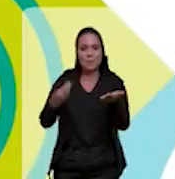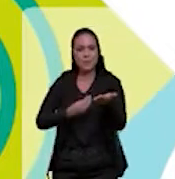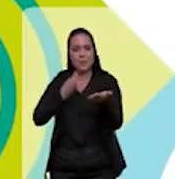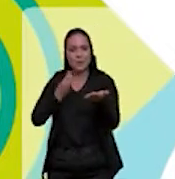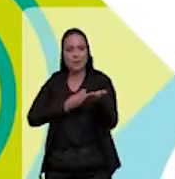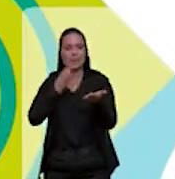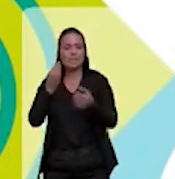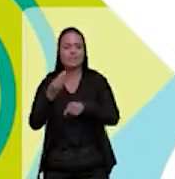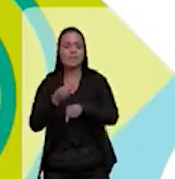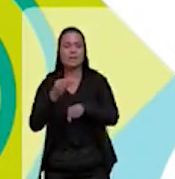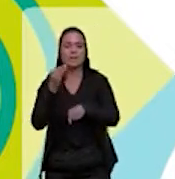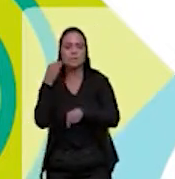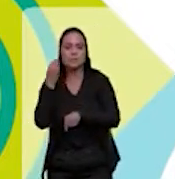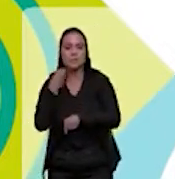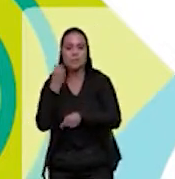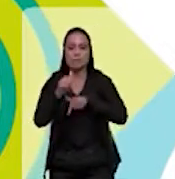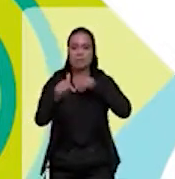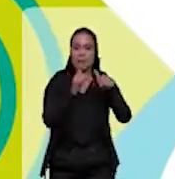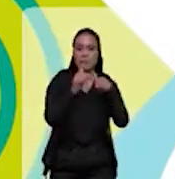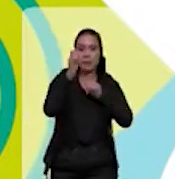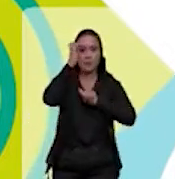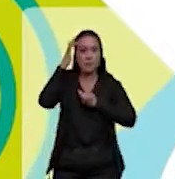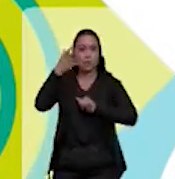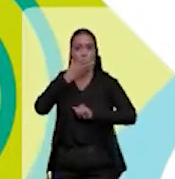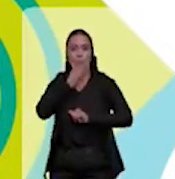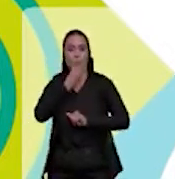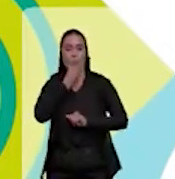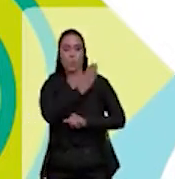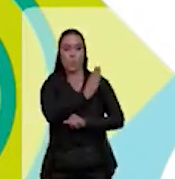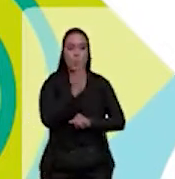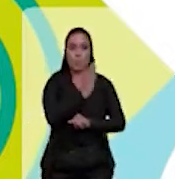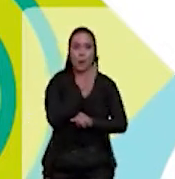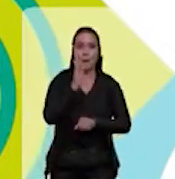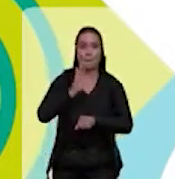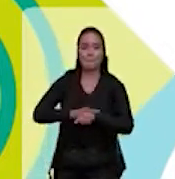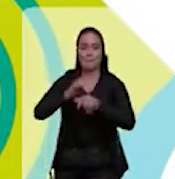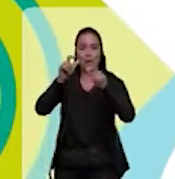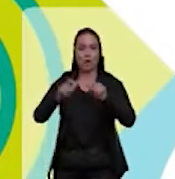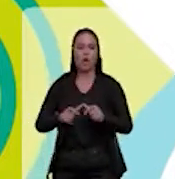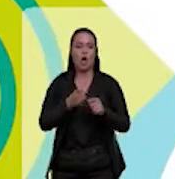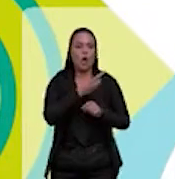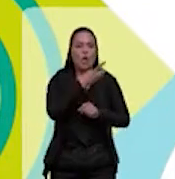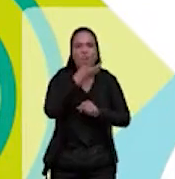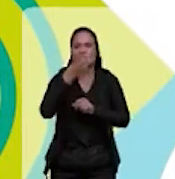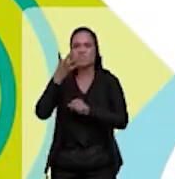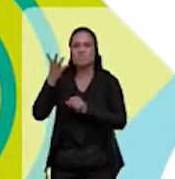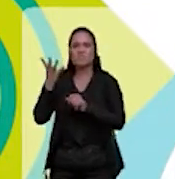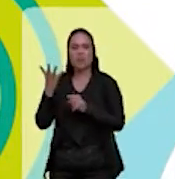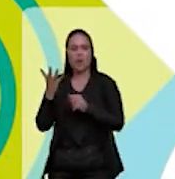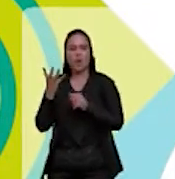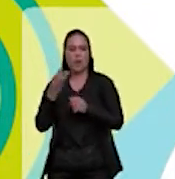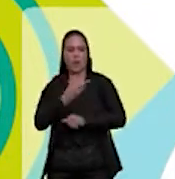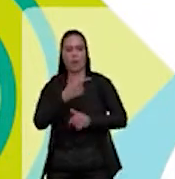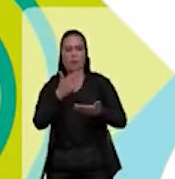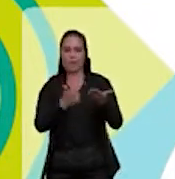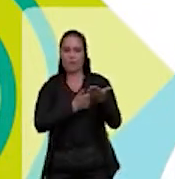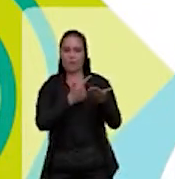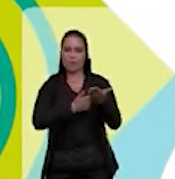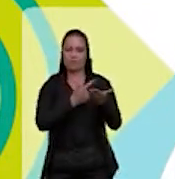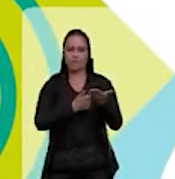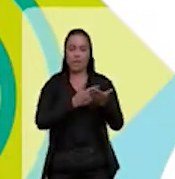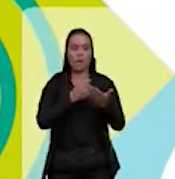e da imaginação dos homens a biblioteca mais do que ser um lugar ou uma coleção de livros é sobretudo um vir a ser